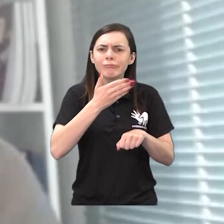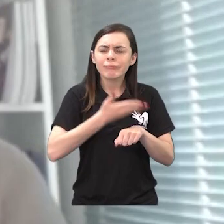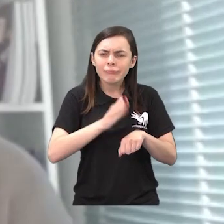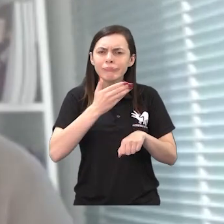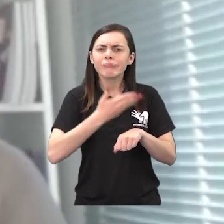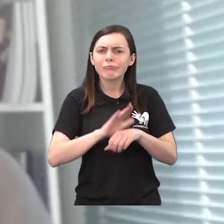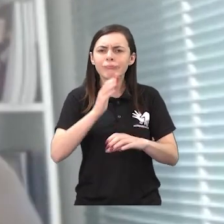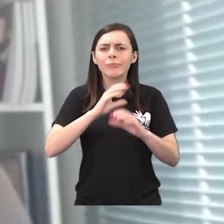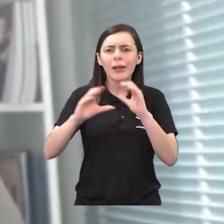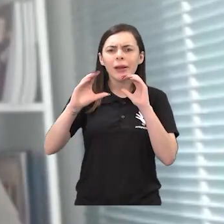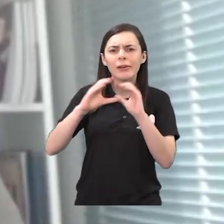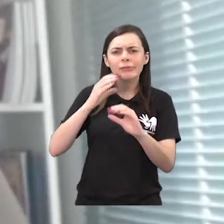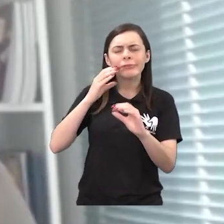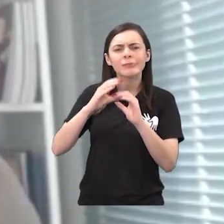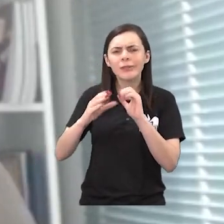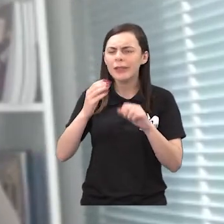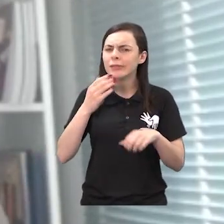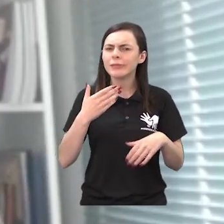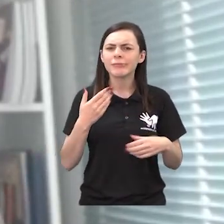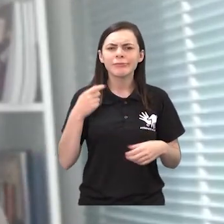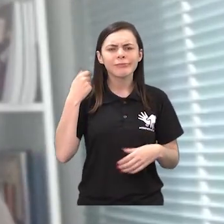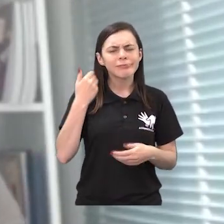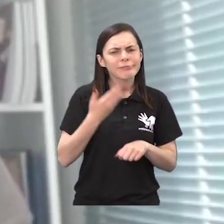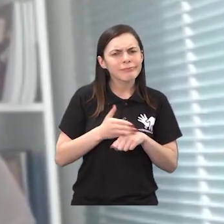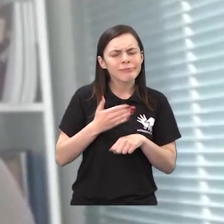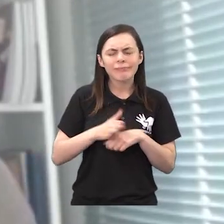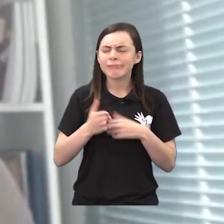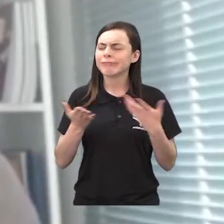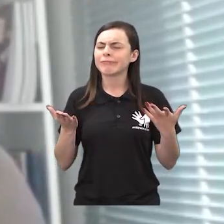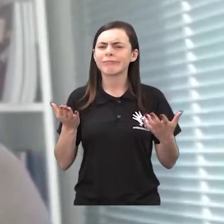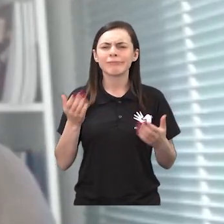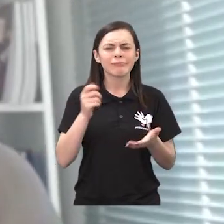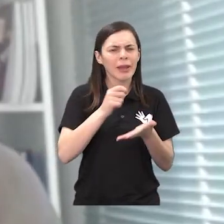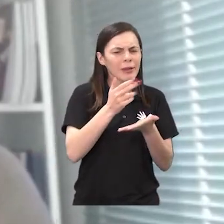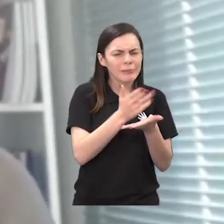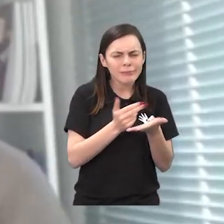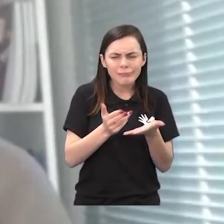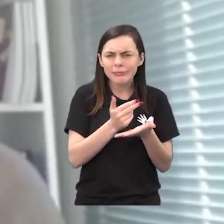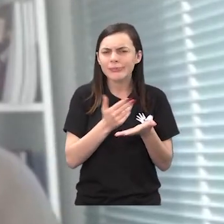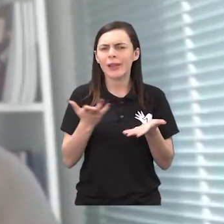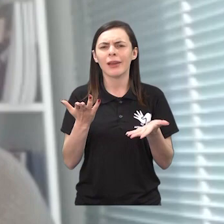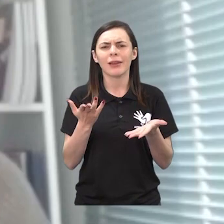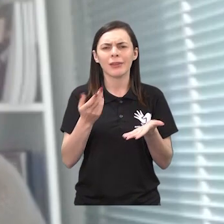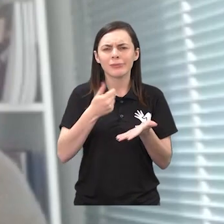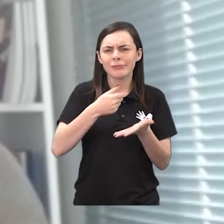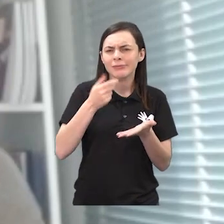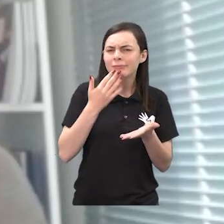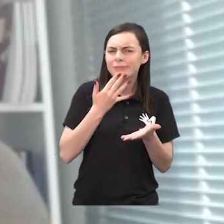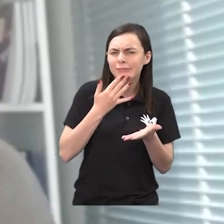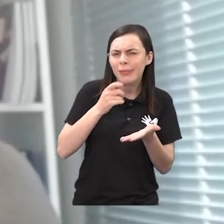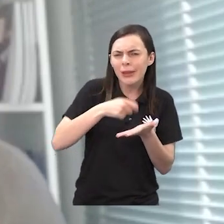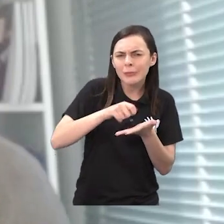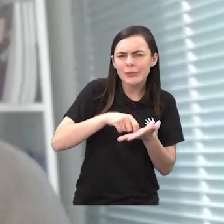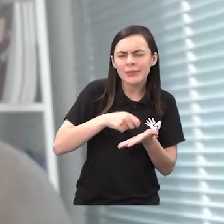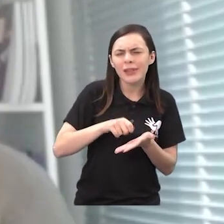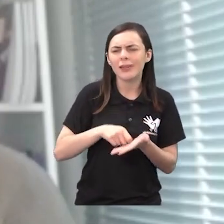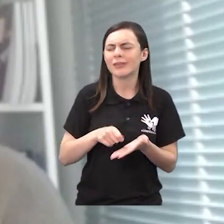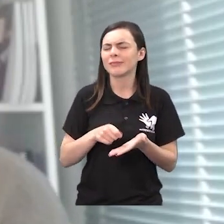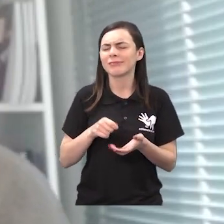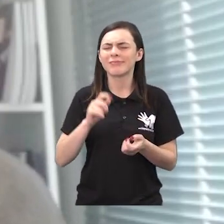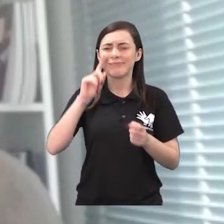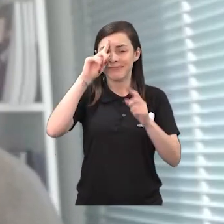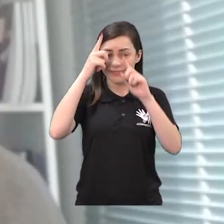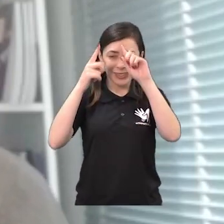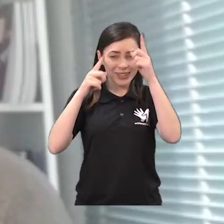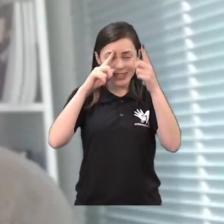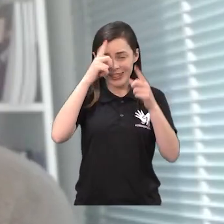vai cantando, vai interpretando, enfim, vai pintando, desenhando. É preciso criar